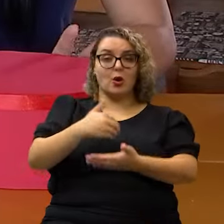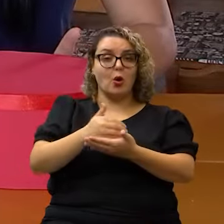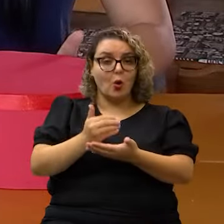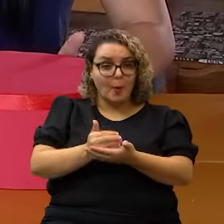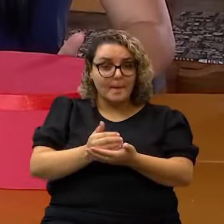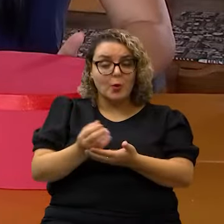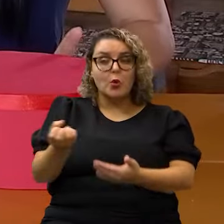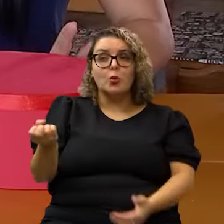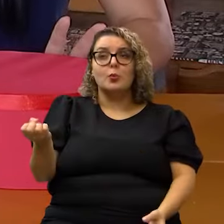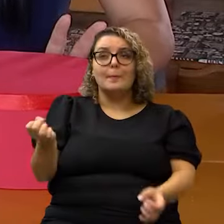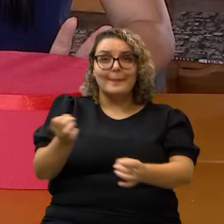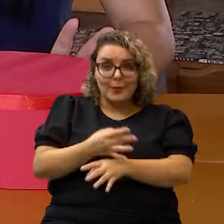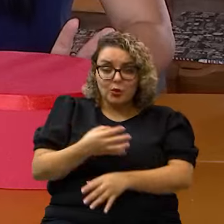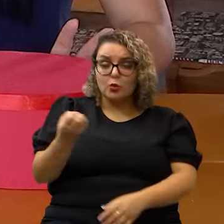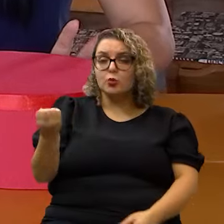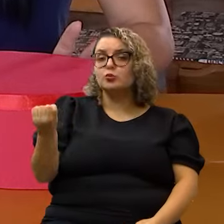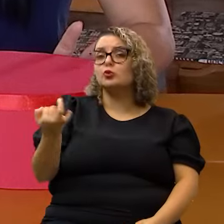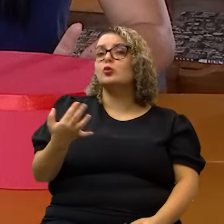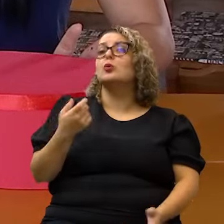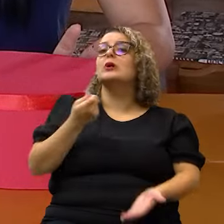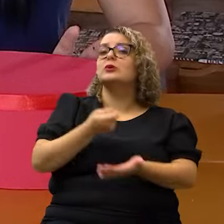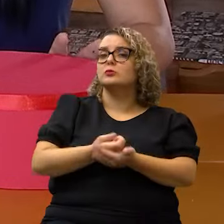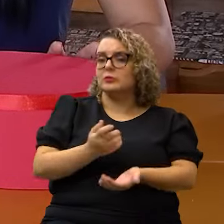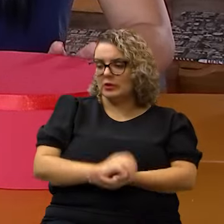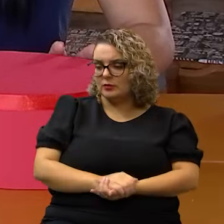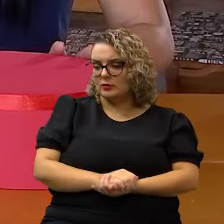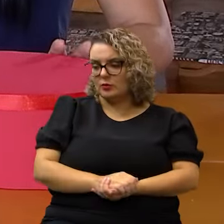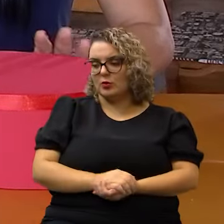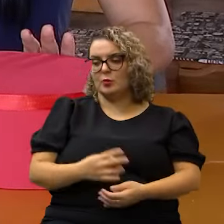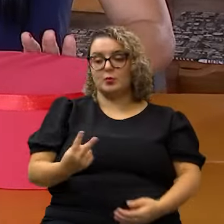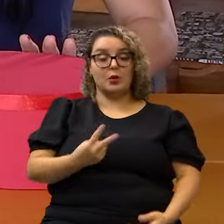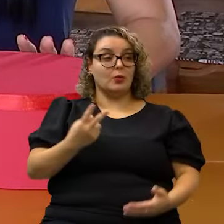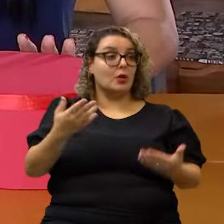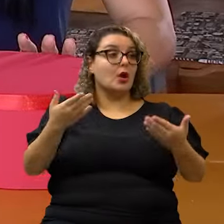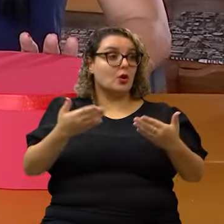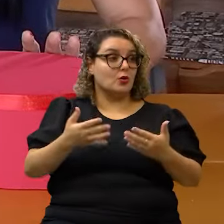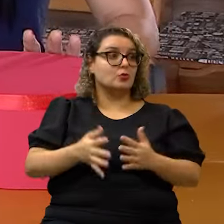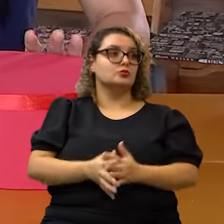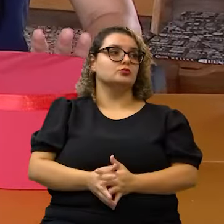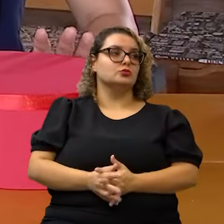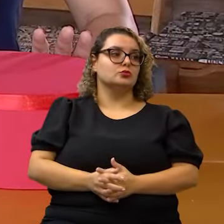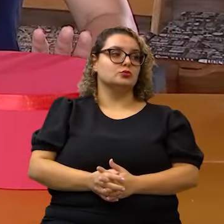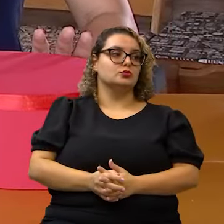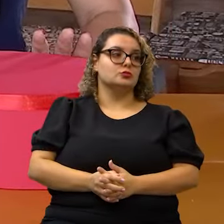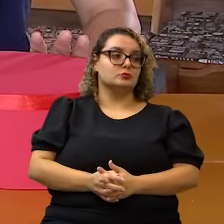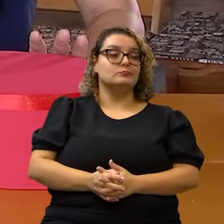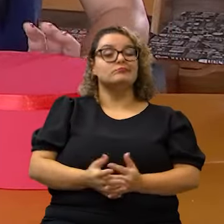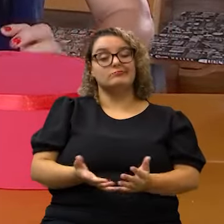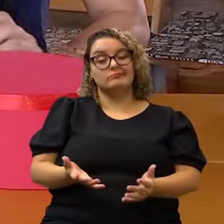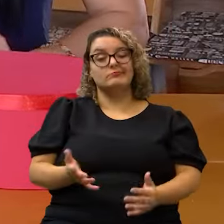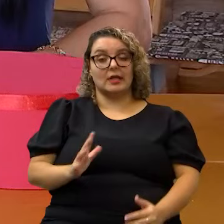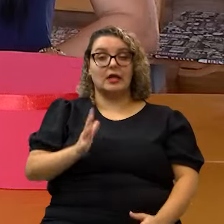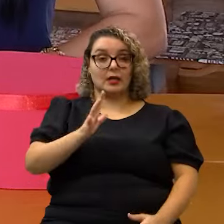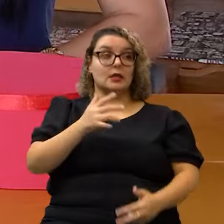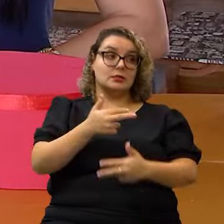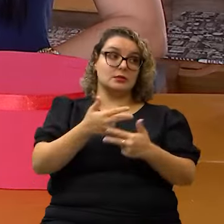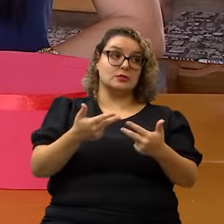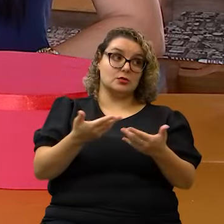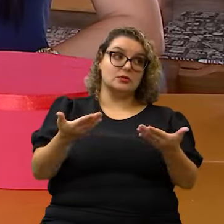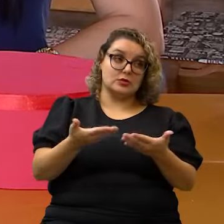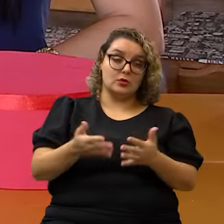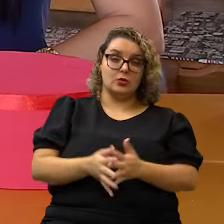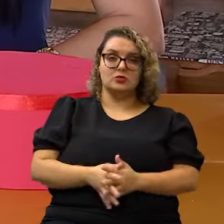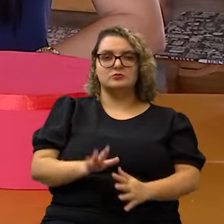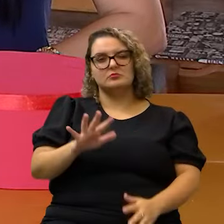bolo desse pronto custa quanto? Pelos valores de hoje, que tá bem salgadinho os preços das